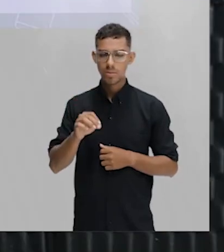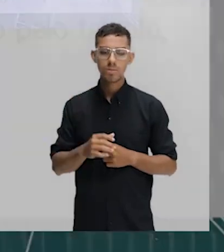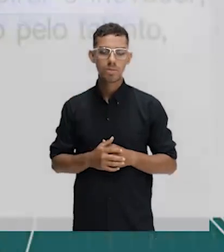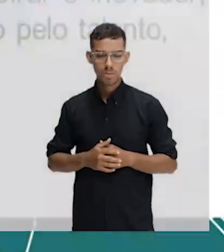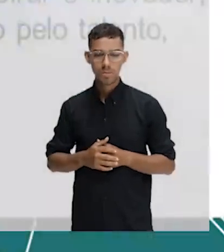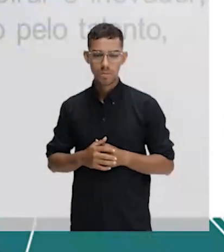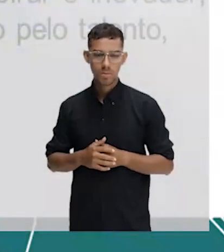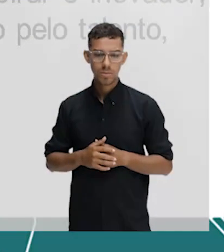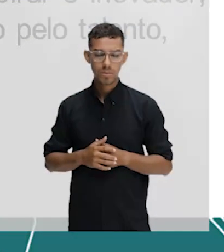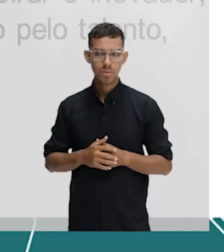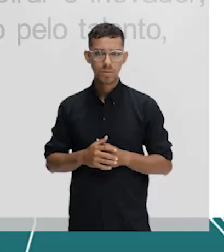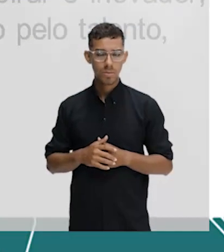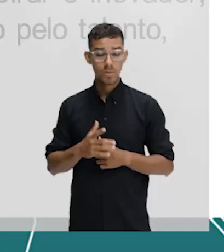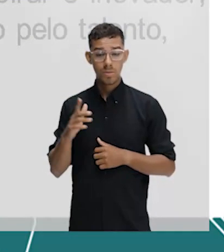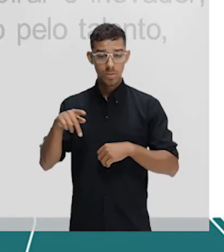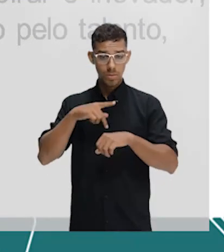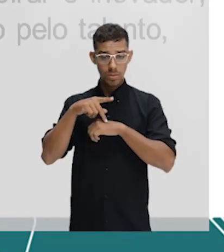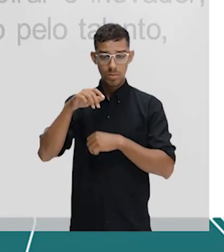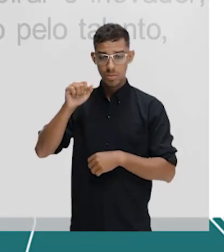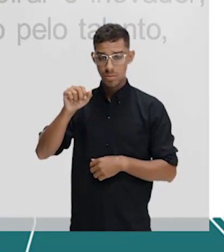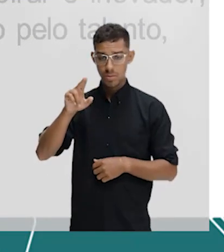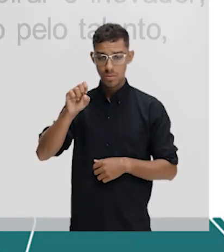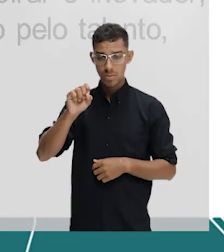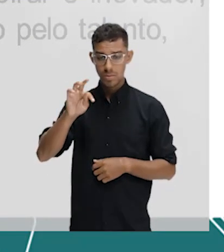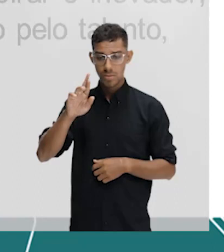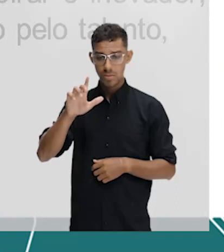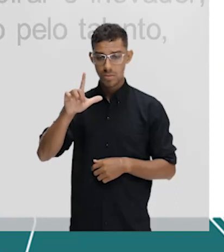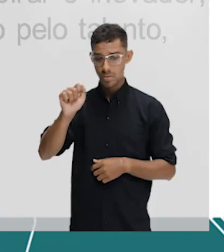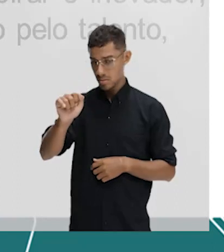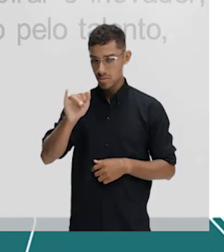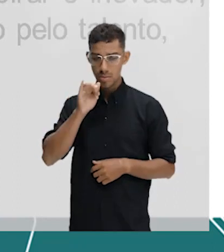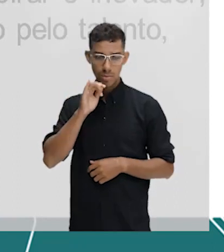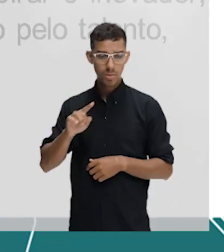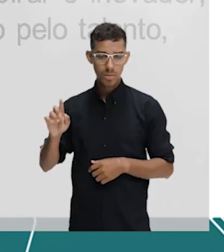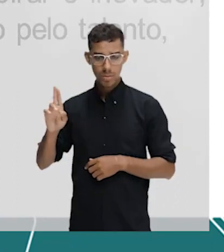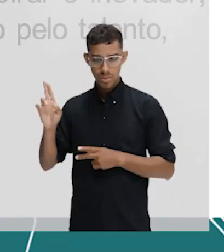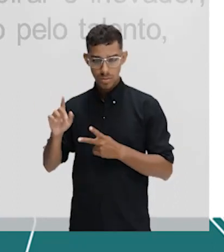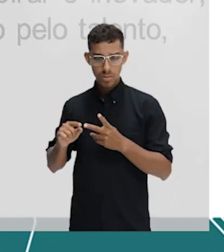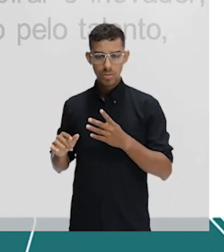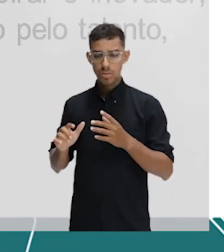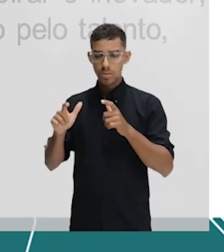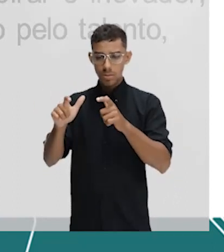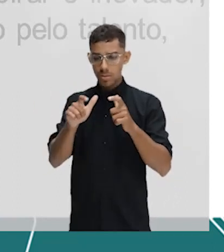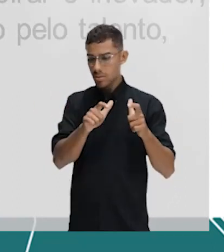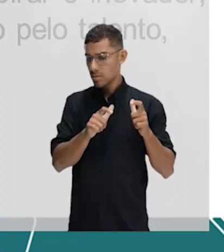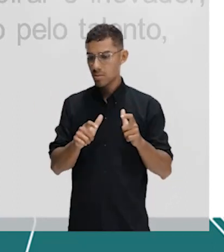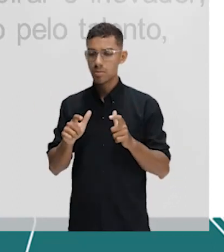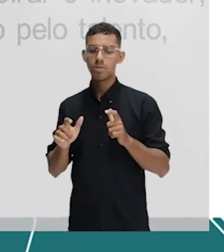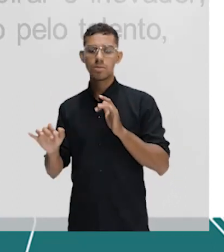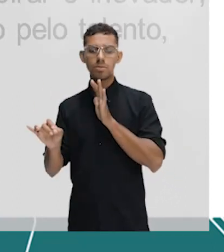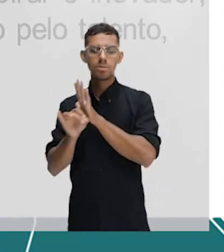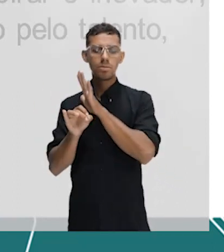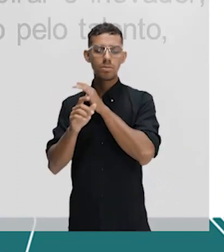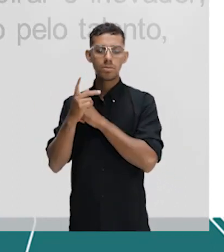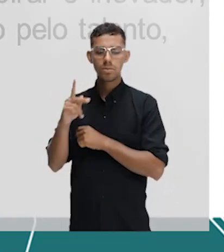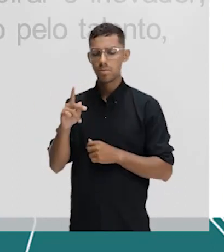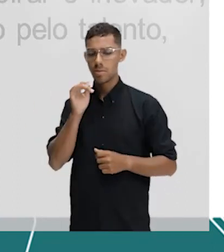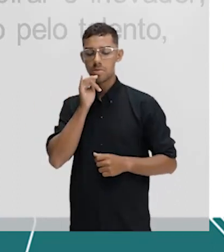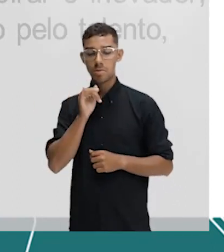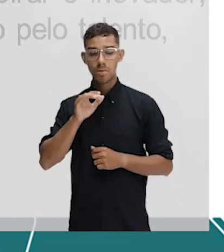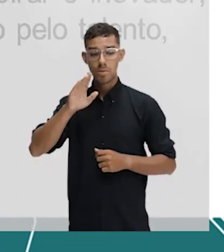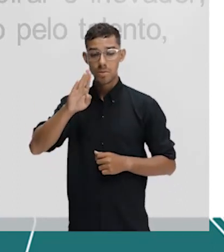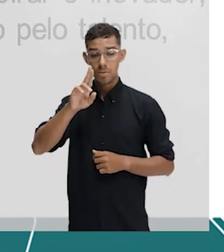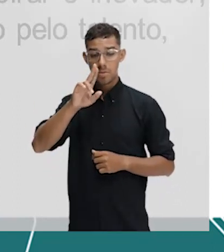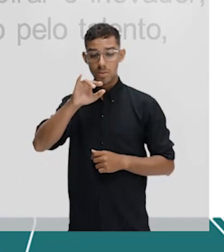na Austrália. O nome do local é uma tentativa de resgate de identidade do país, né? De acordo com os aborígenes nativos, porque